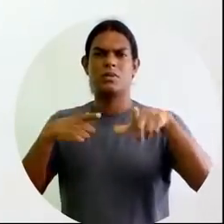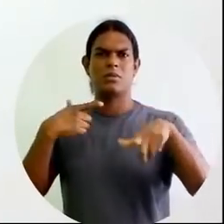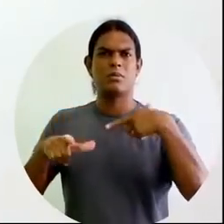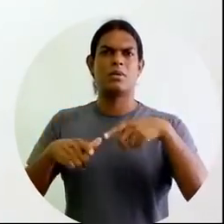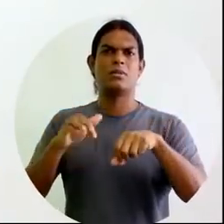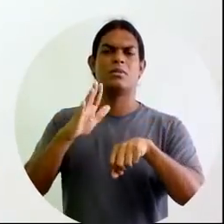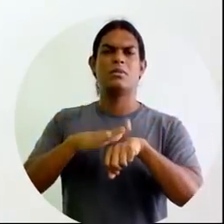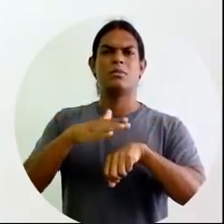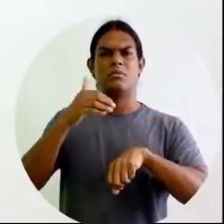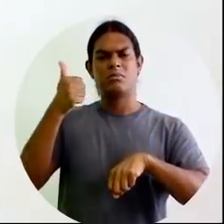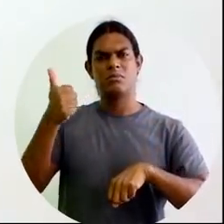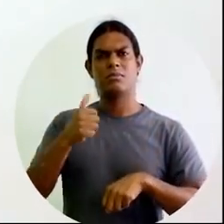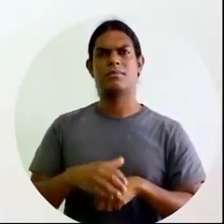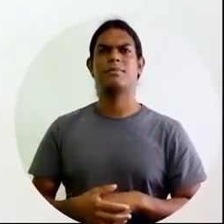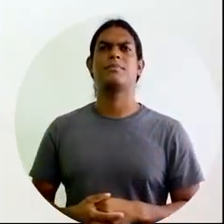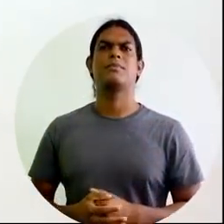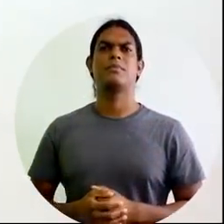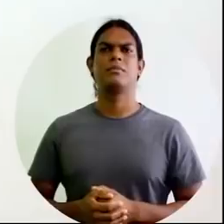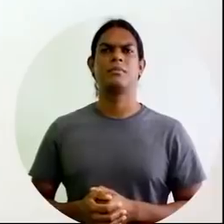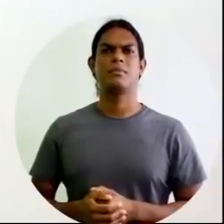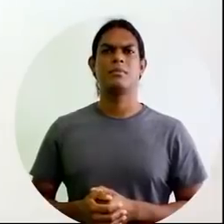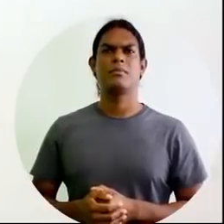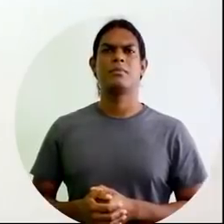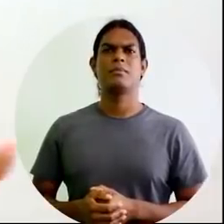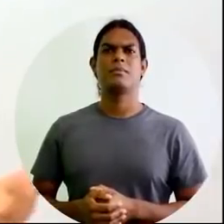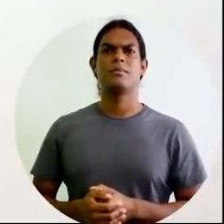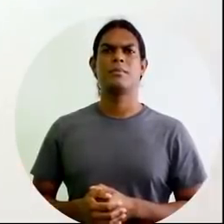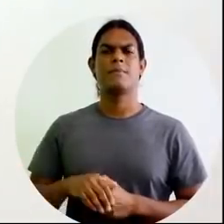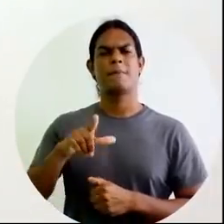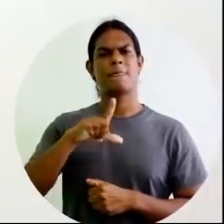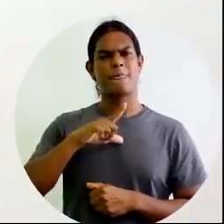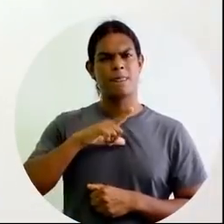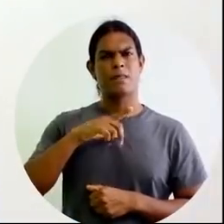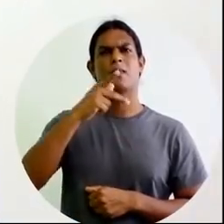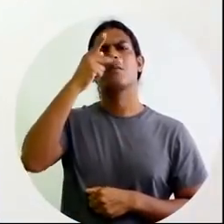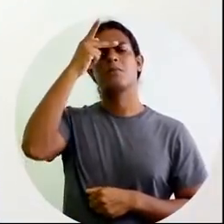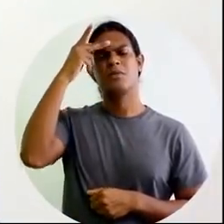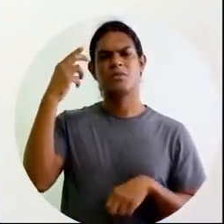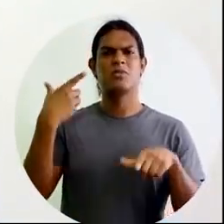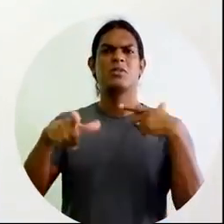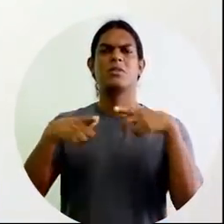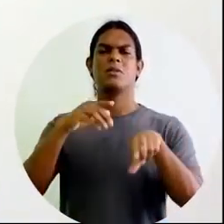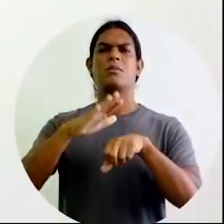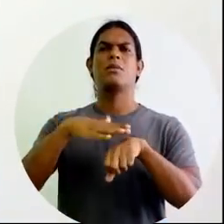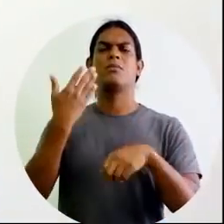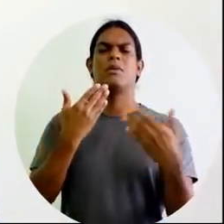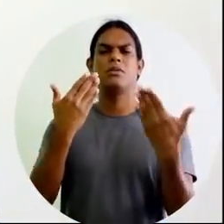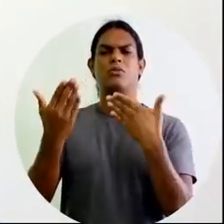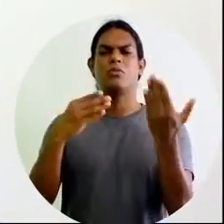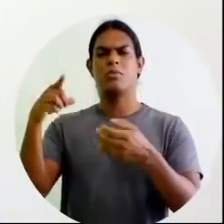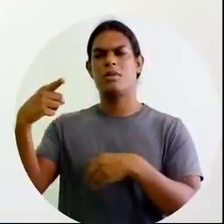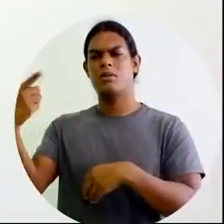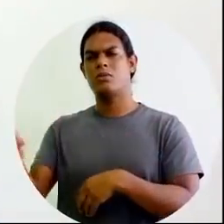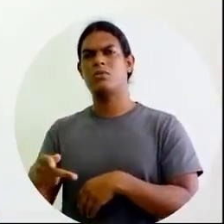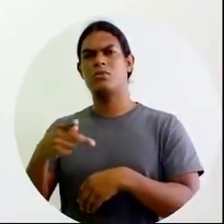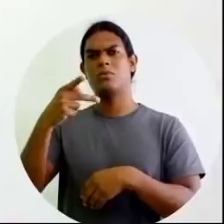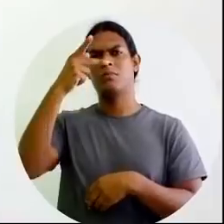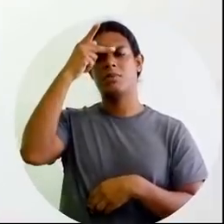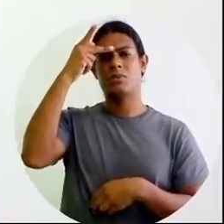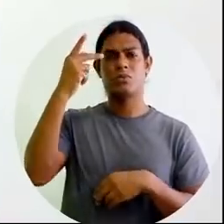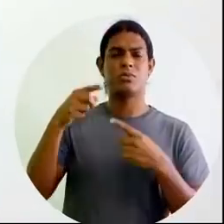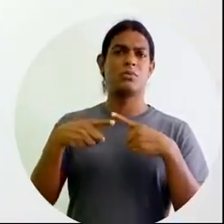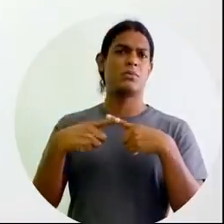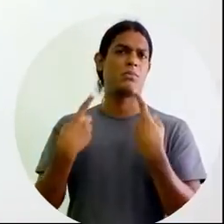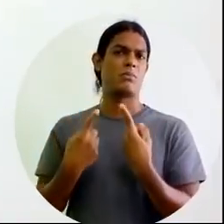mas estão ali, fazem parte daquele grupo. Nós observamos muito isso dentro das empresas. As